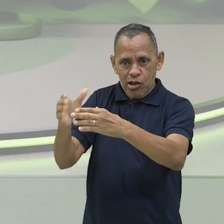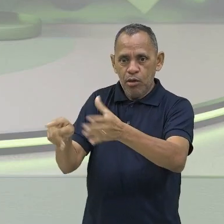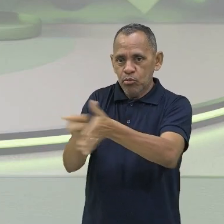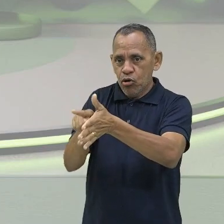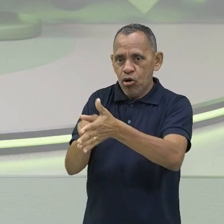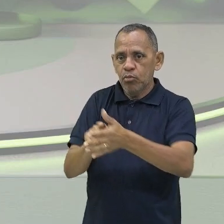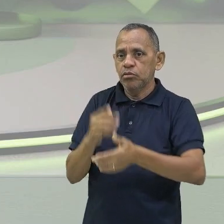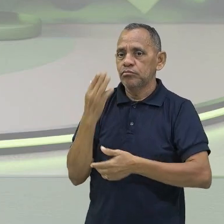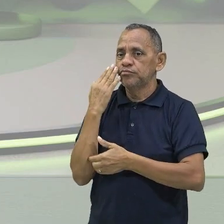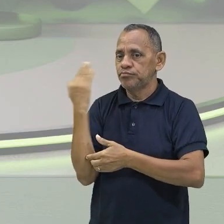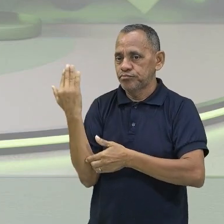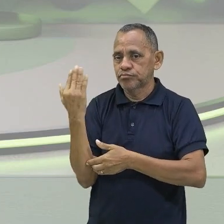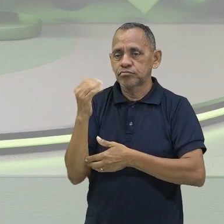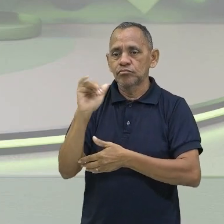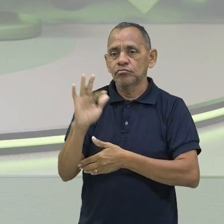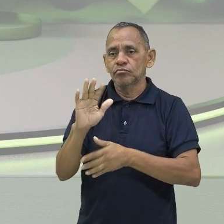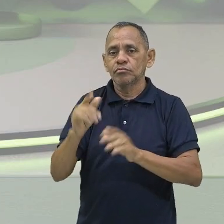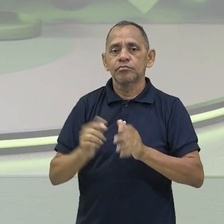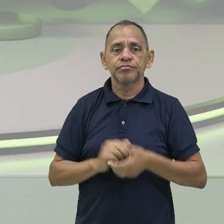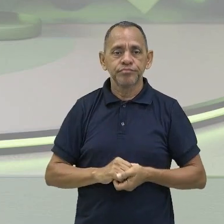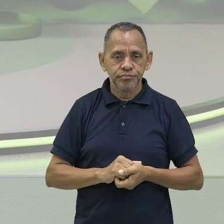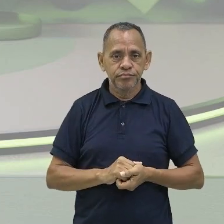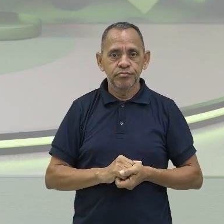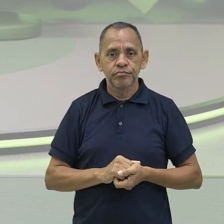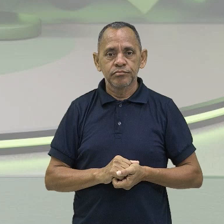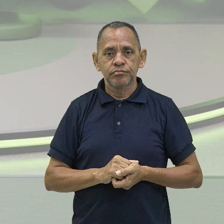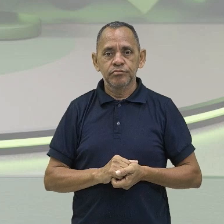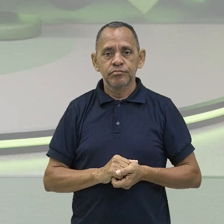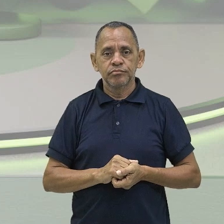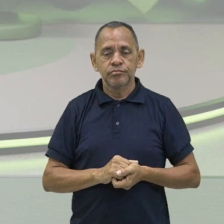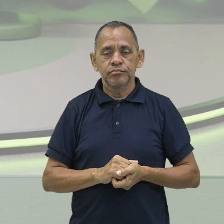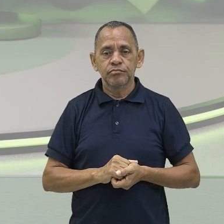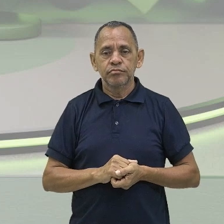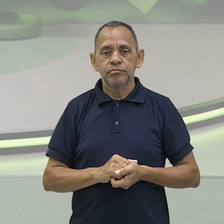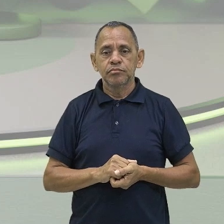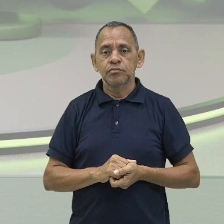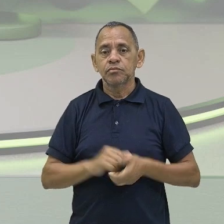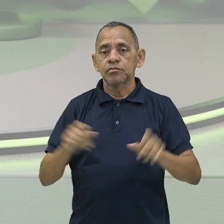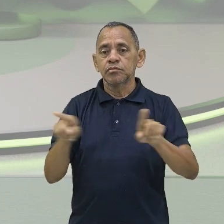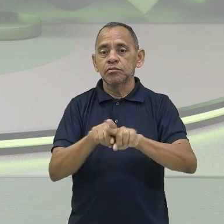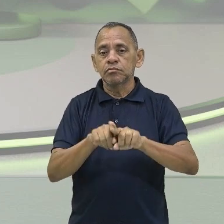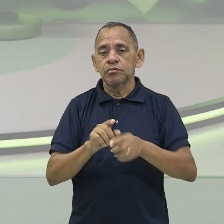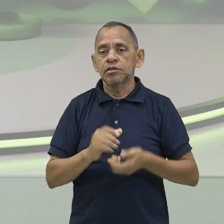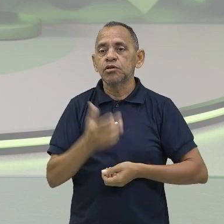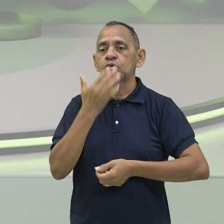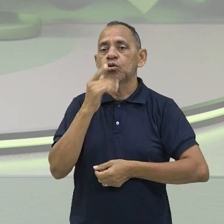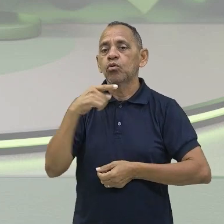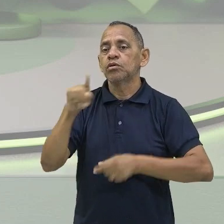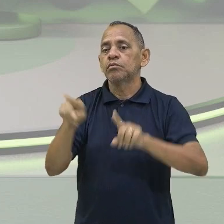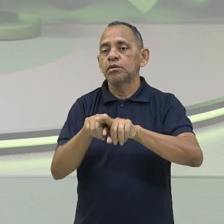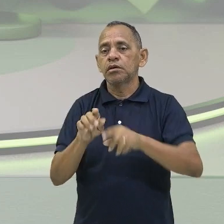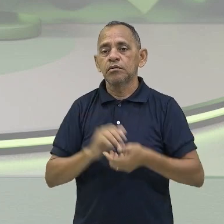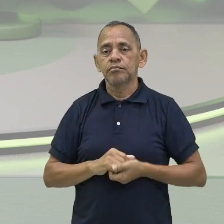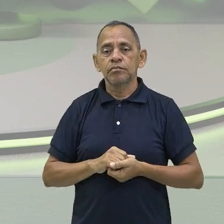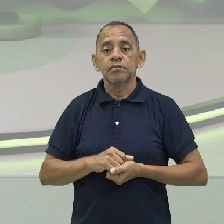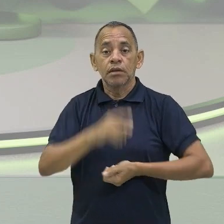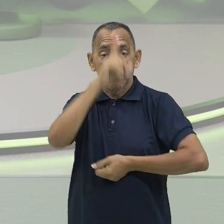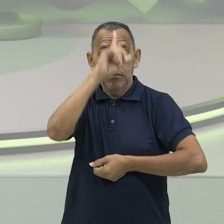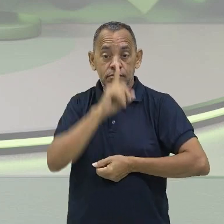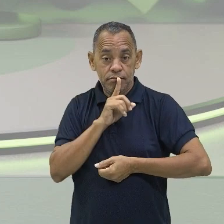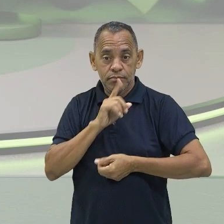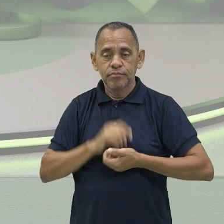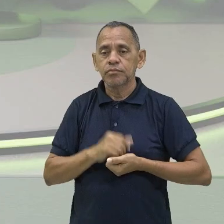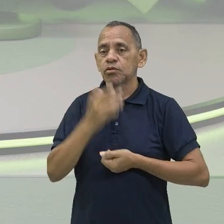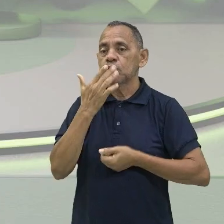a cada um dos lixos a qual os resíduos pertencem. Vamos aí para a próxima coloração de lixeira, que é a amarela. Ela vai